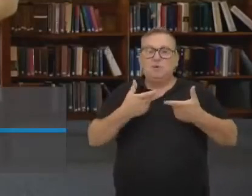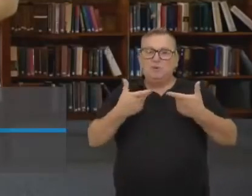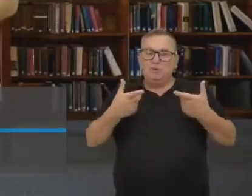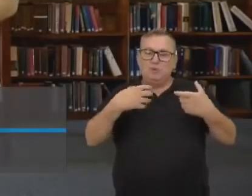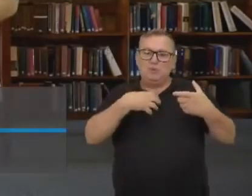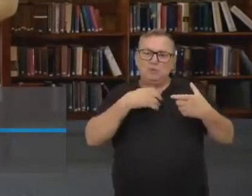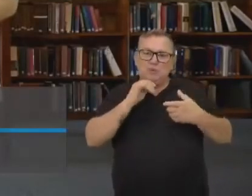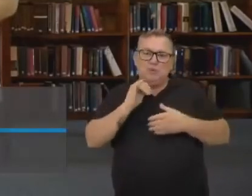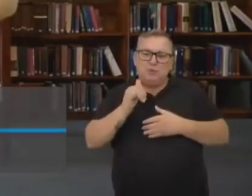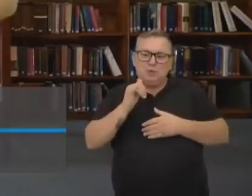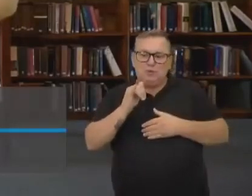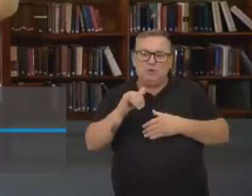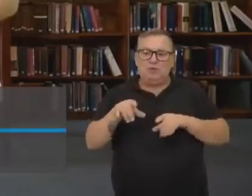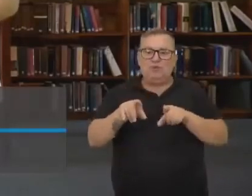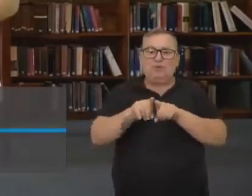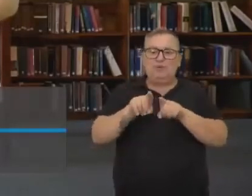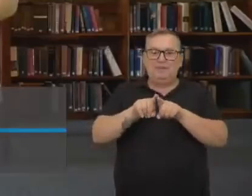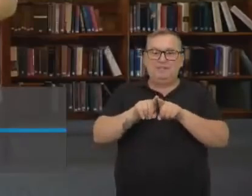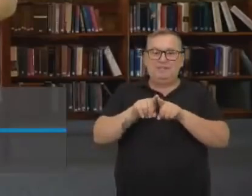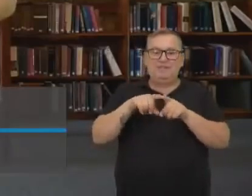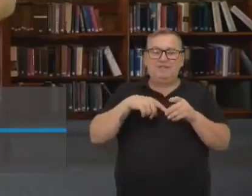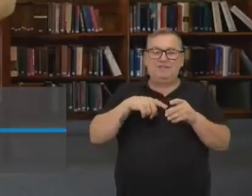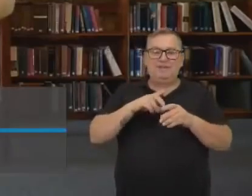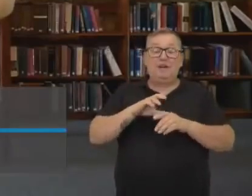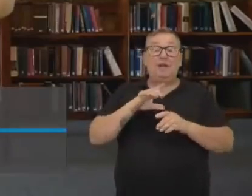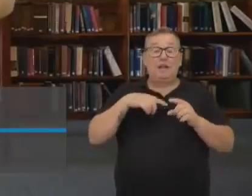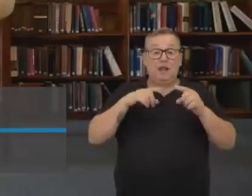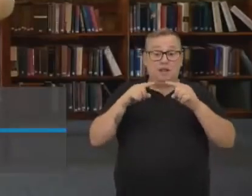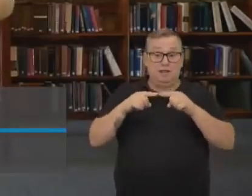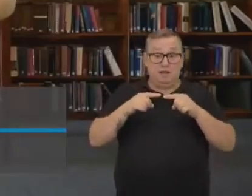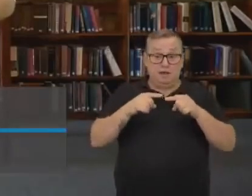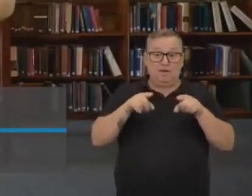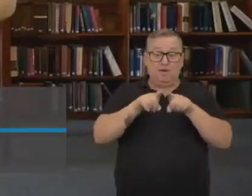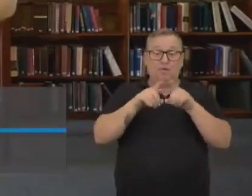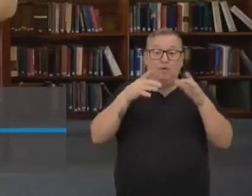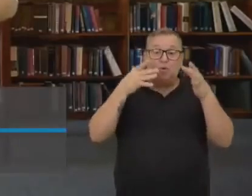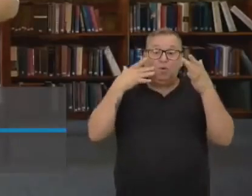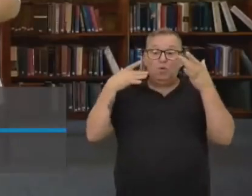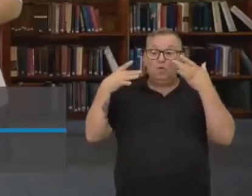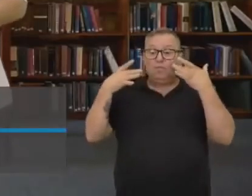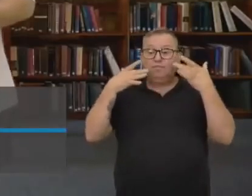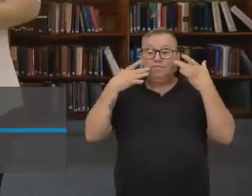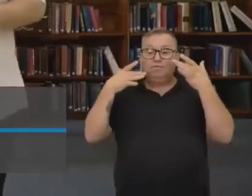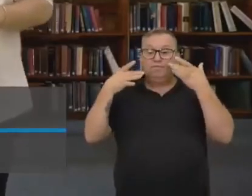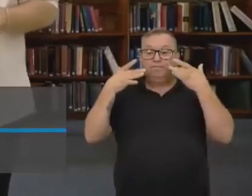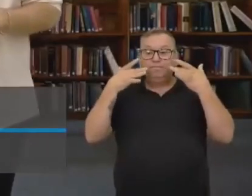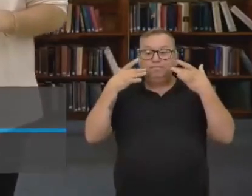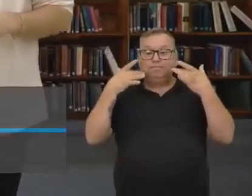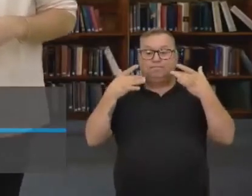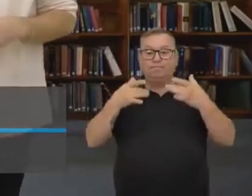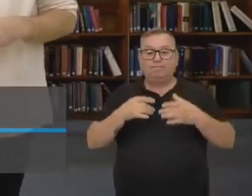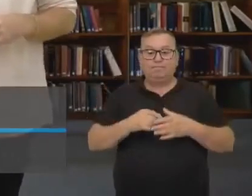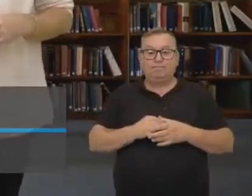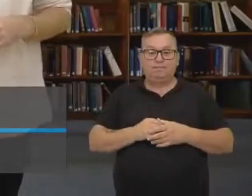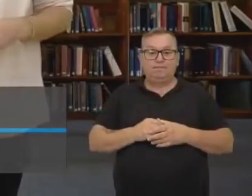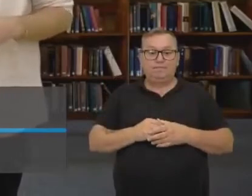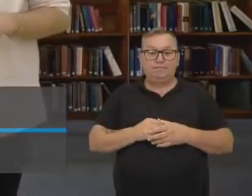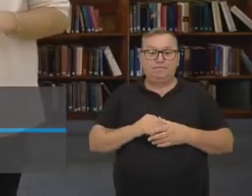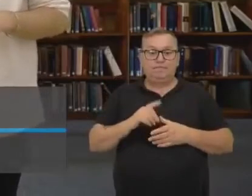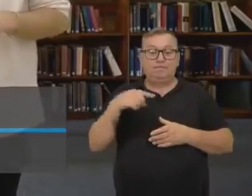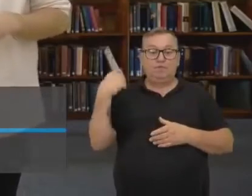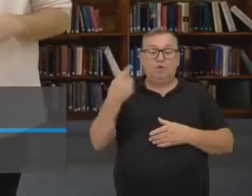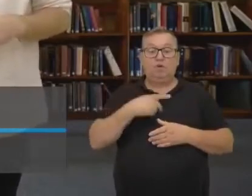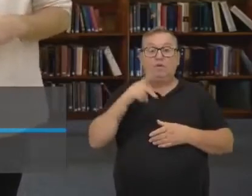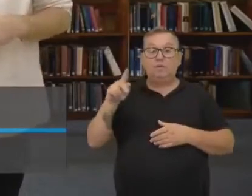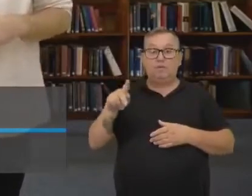de histórias e, querendo ou não, está muito ligado e influenciado pelo teatro. Aí nós temos aqui a professora